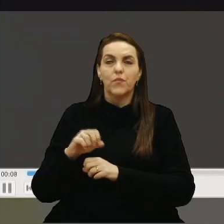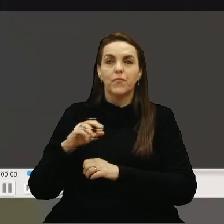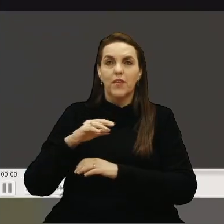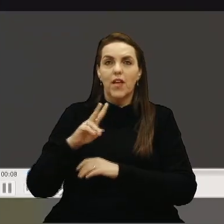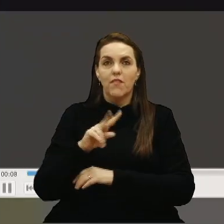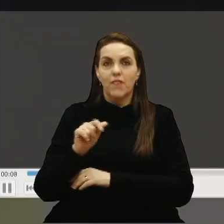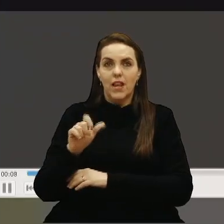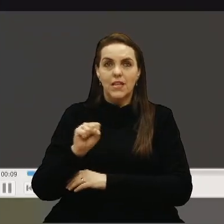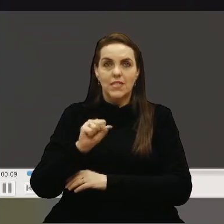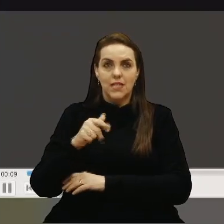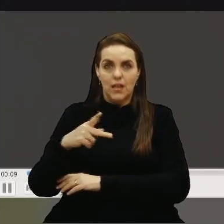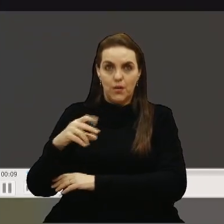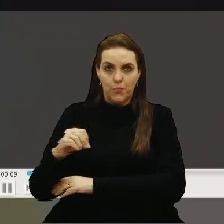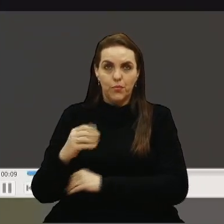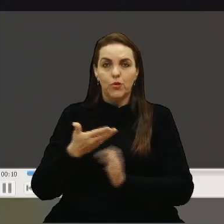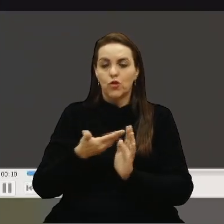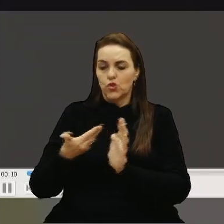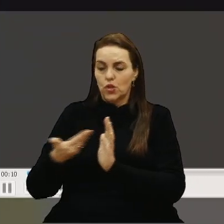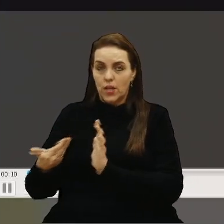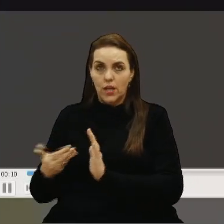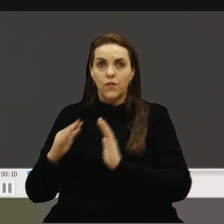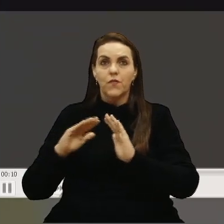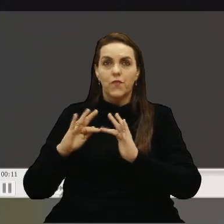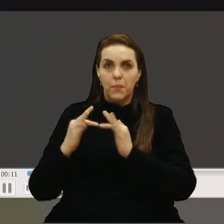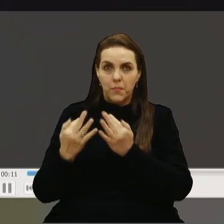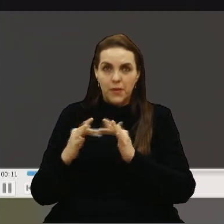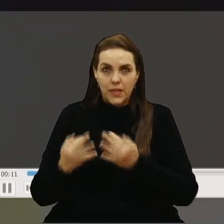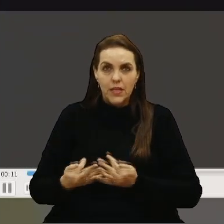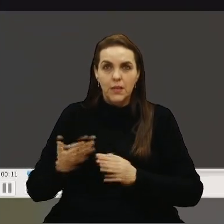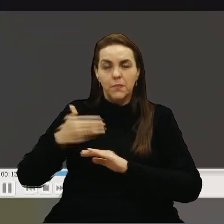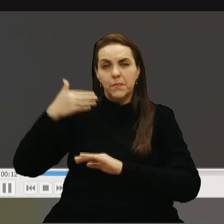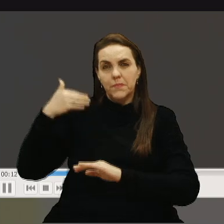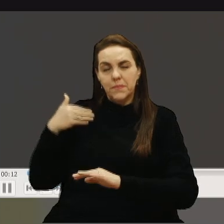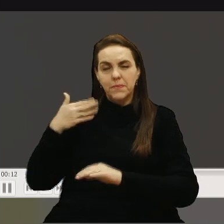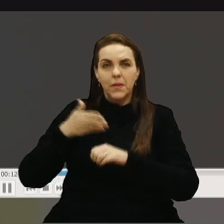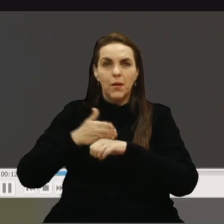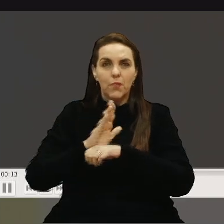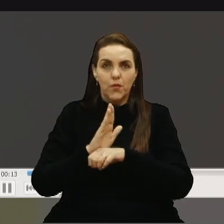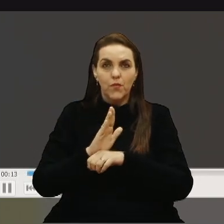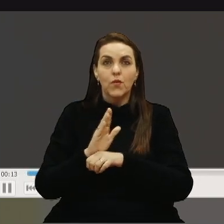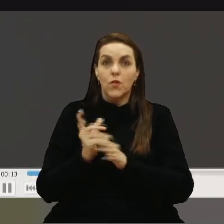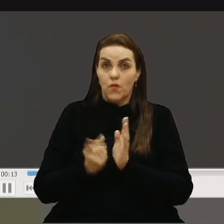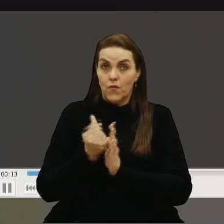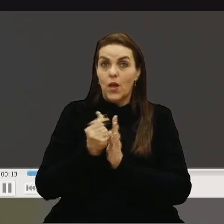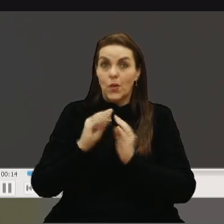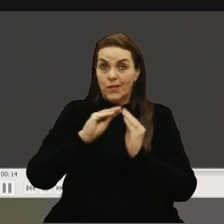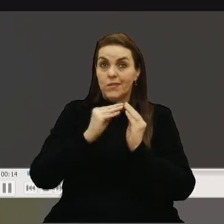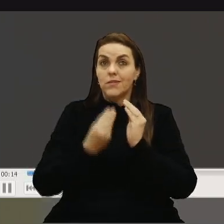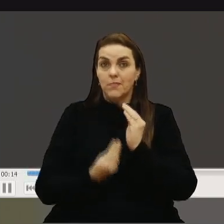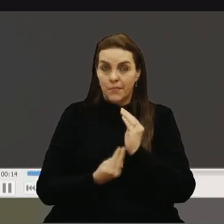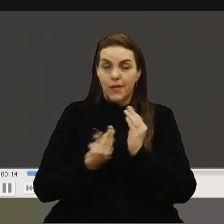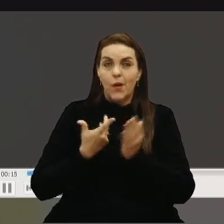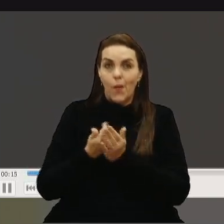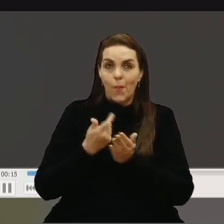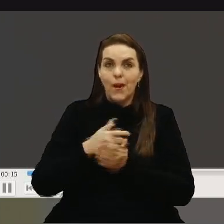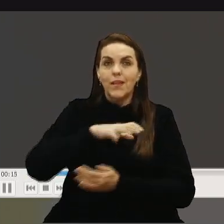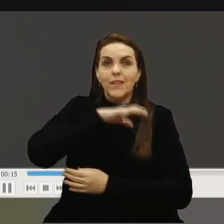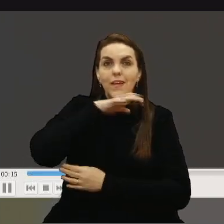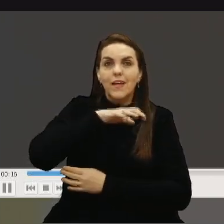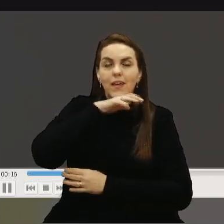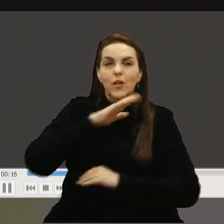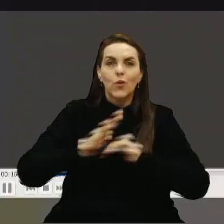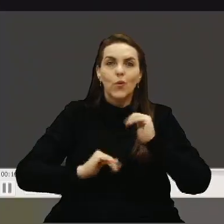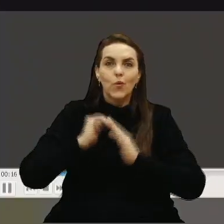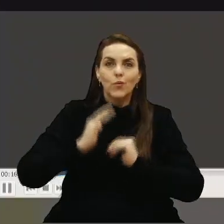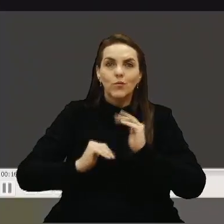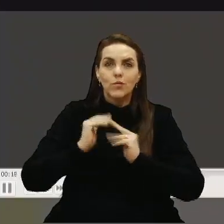das famílias, onde, quando passado, os vereadores, então, aprovaram o valor do SAMAI para a prefeitura, para a compra de terreno, para a construção das